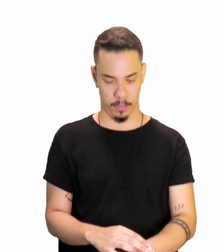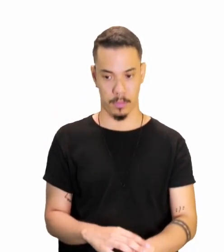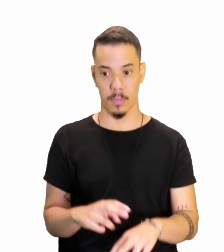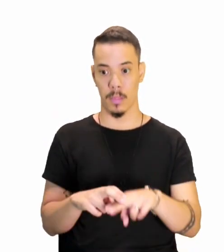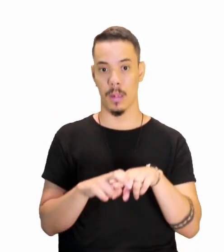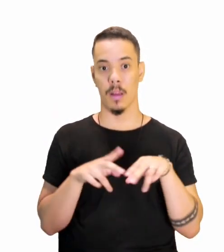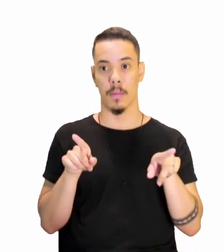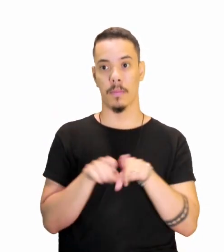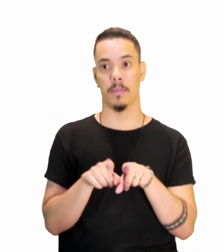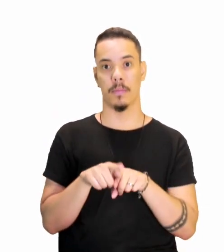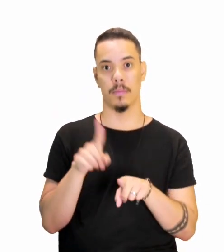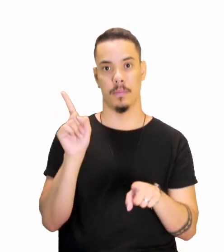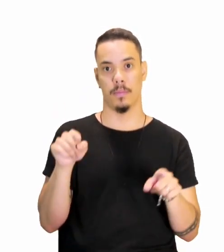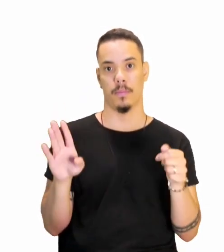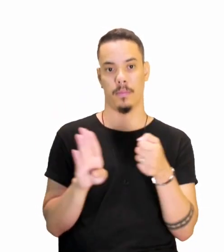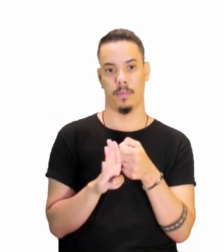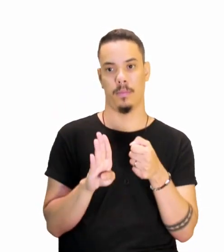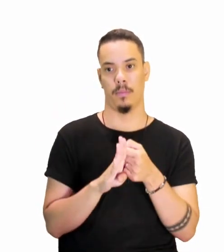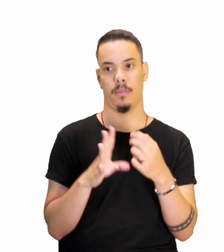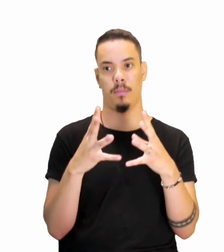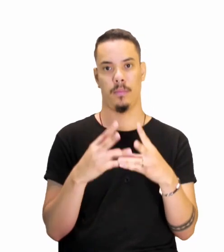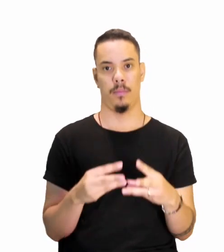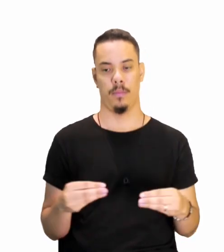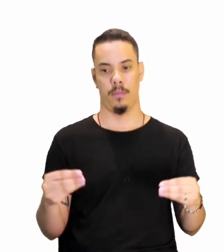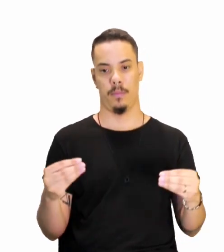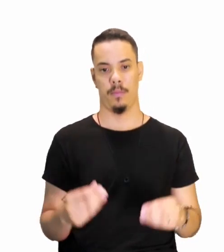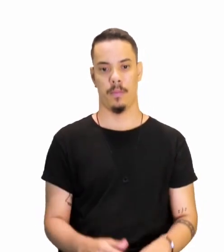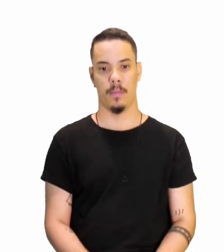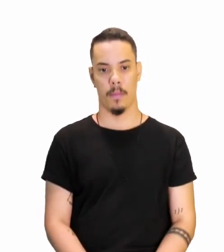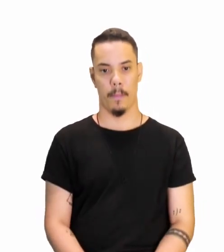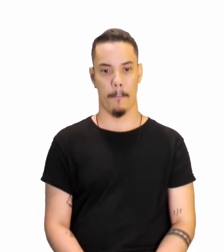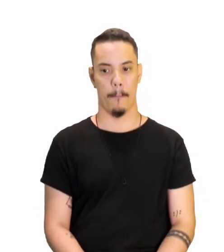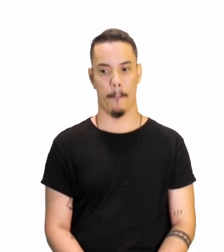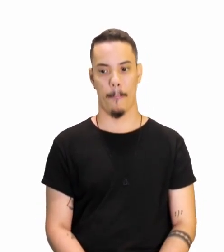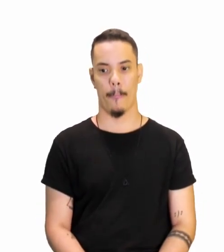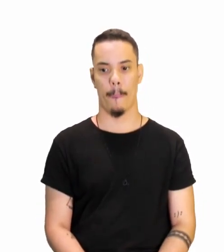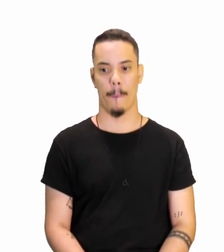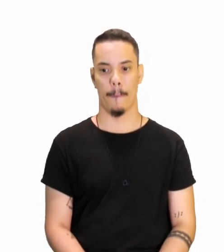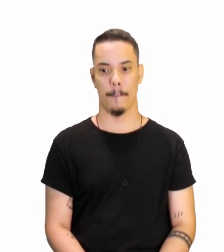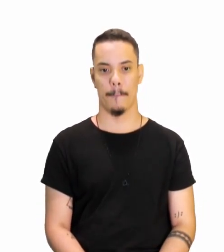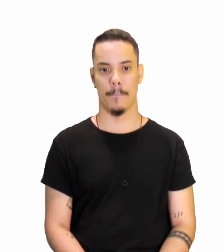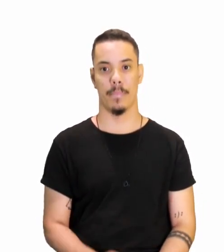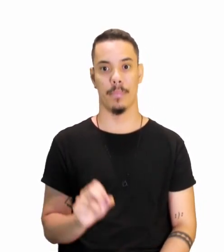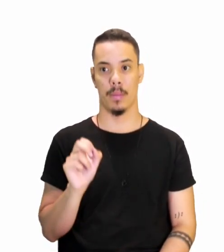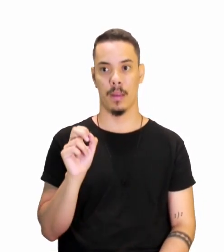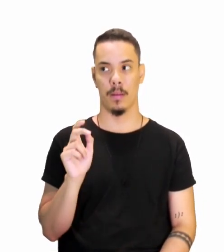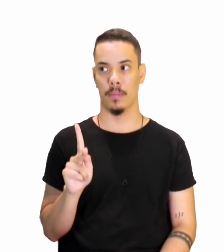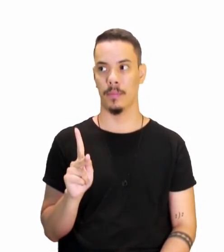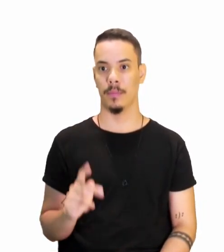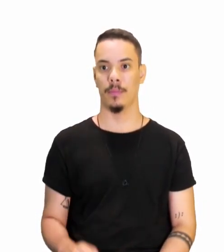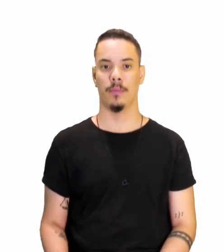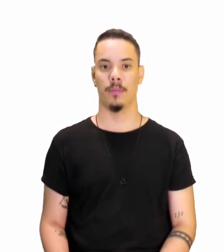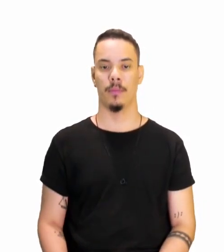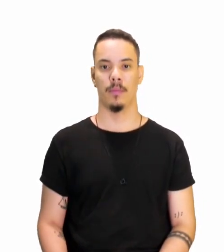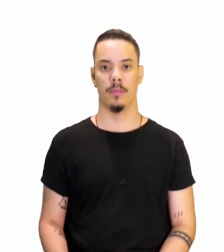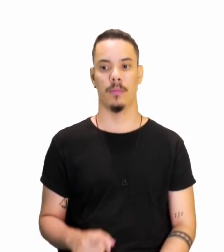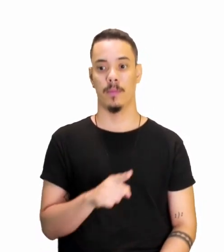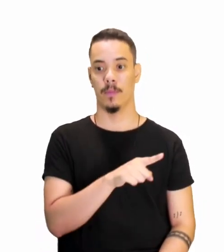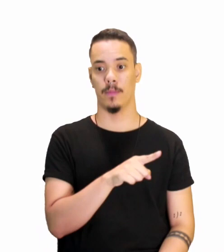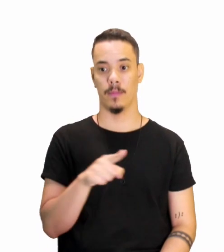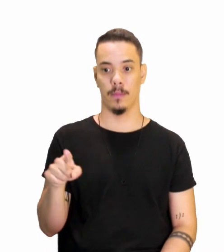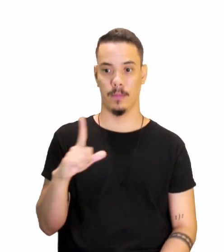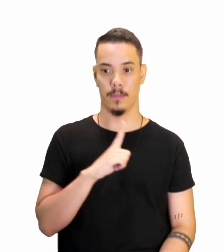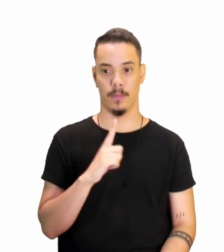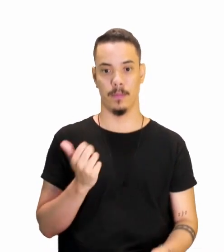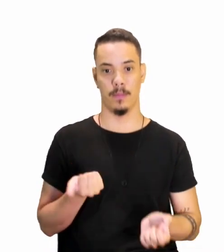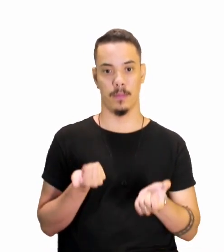o quê? Abstrato. Beleza? Então, ok. Aqui para você, Amadinho, eu trouxe